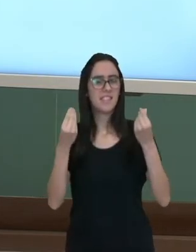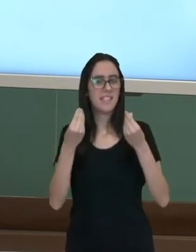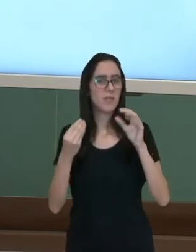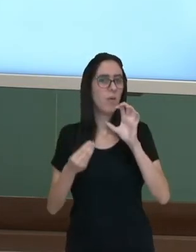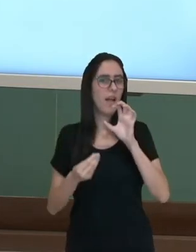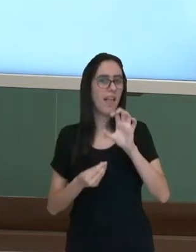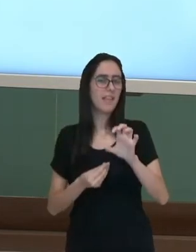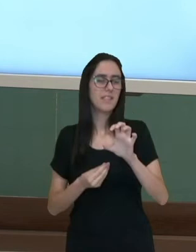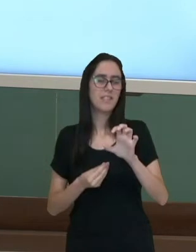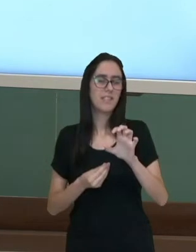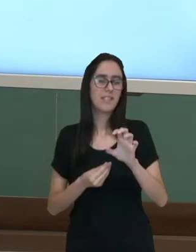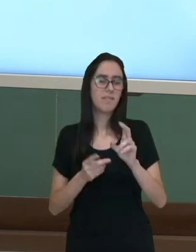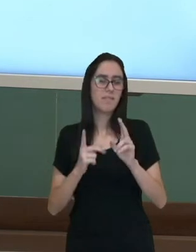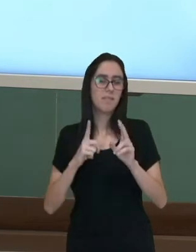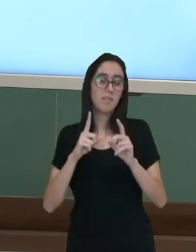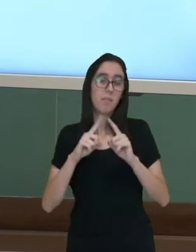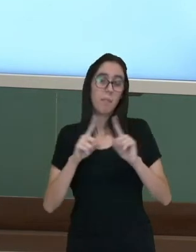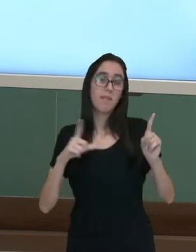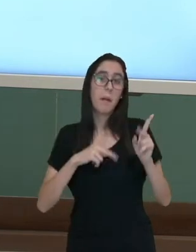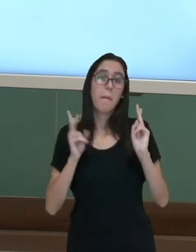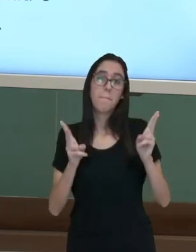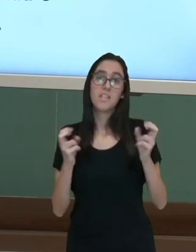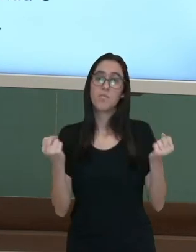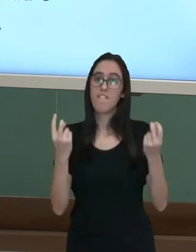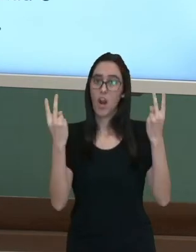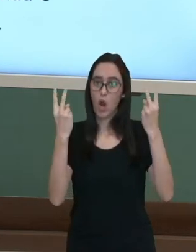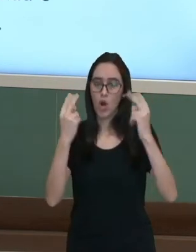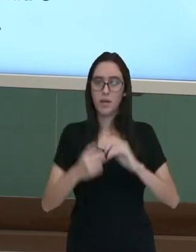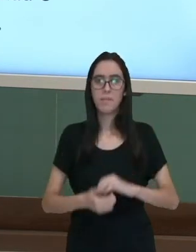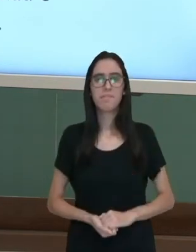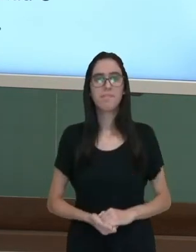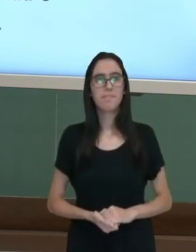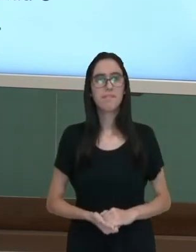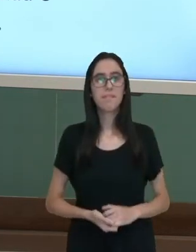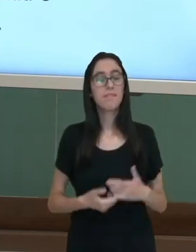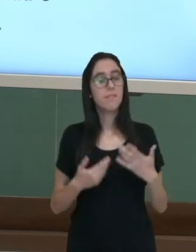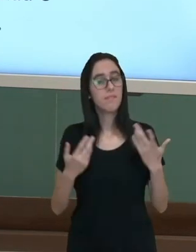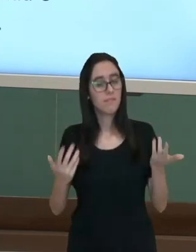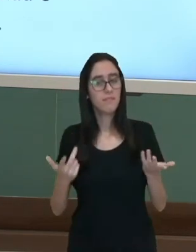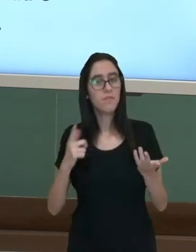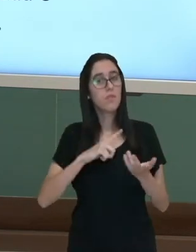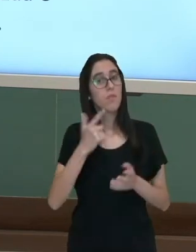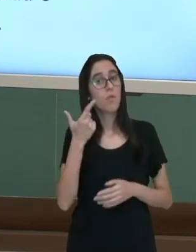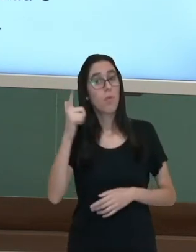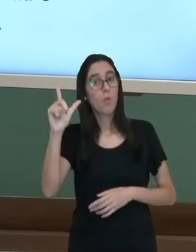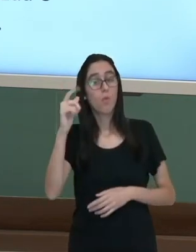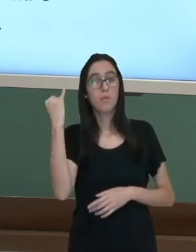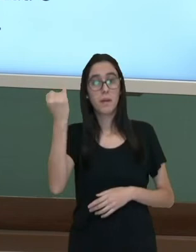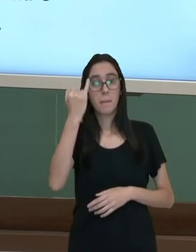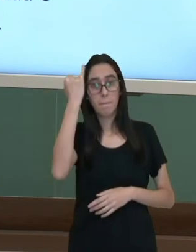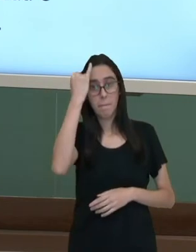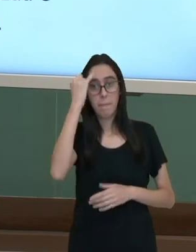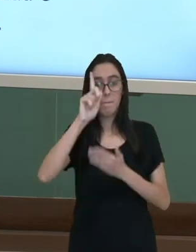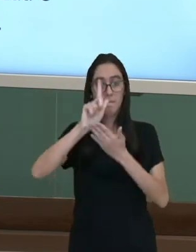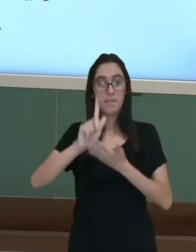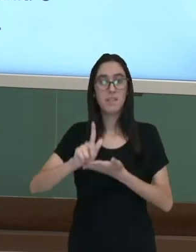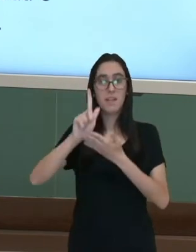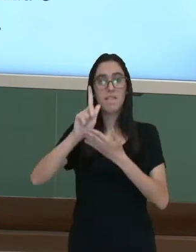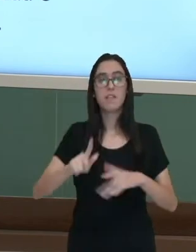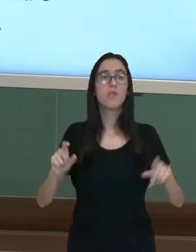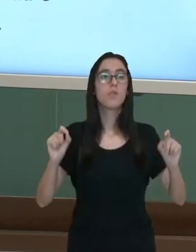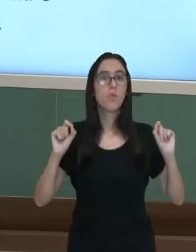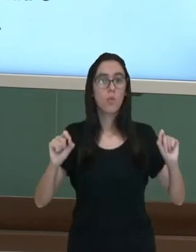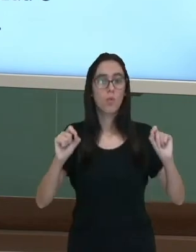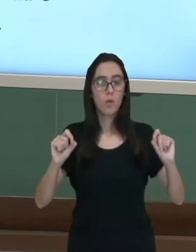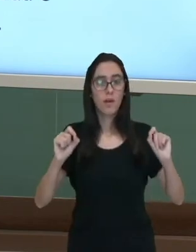caindo instantaneamente, né, praticamente com o mesmo valor. Bem, Uma outra interação que nós temos com a gravidade, muito importante, principalmente para o